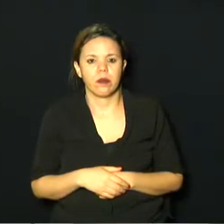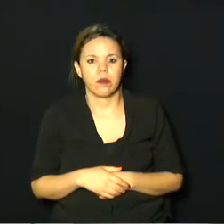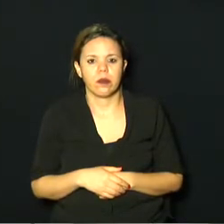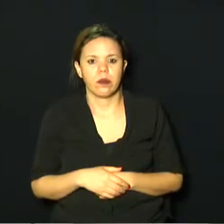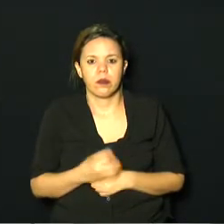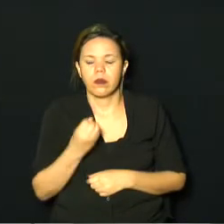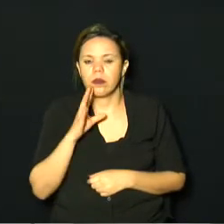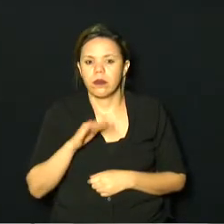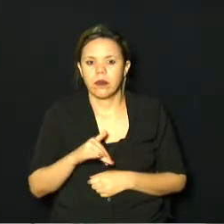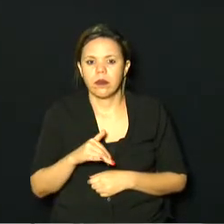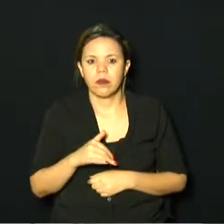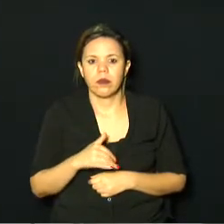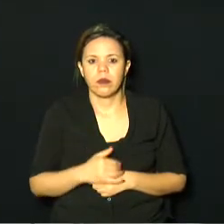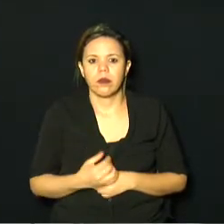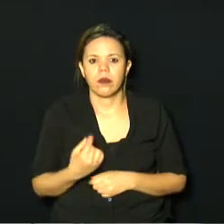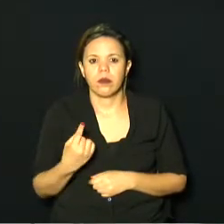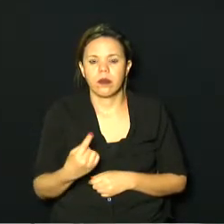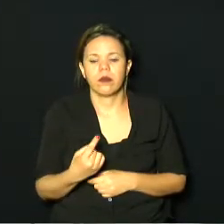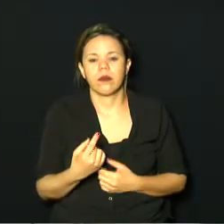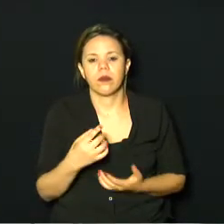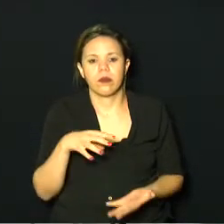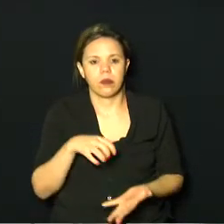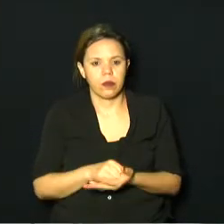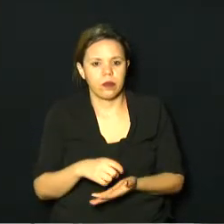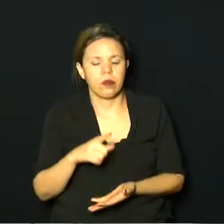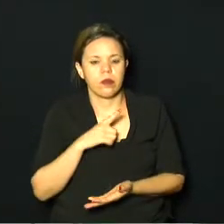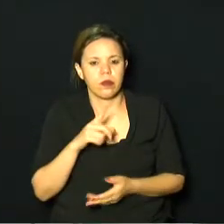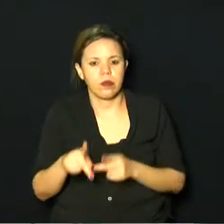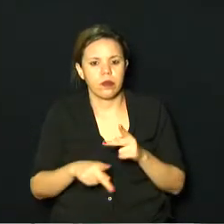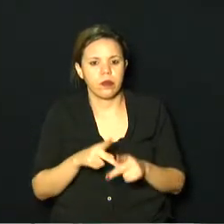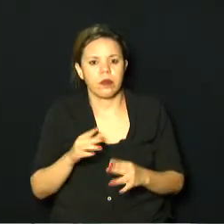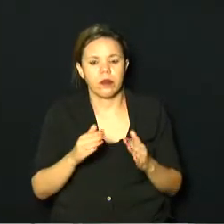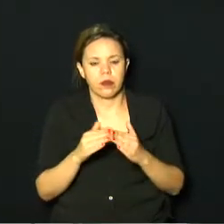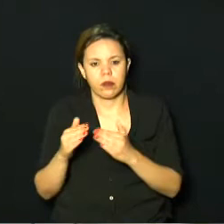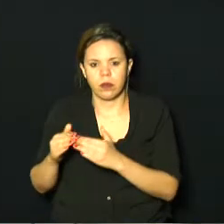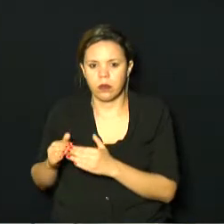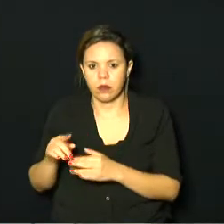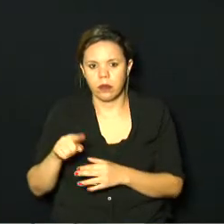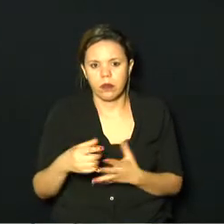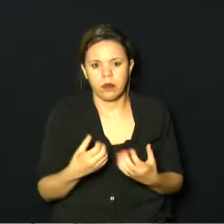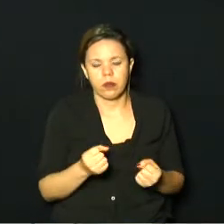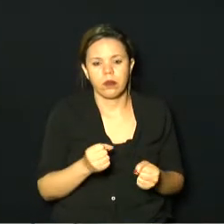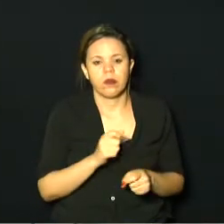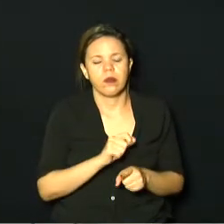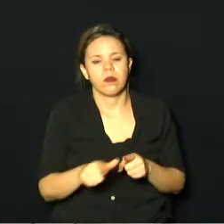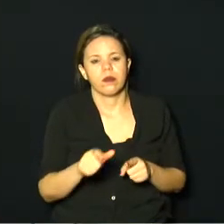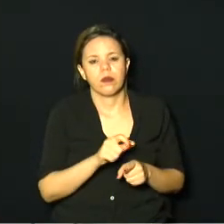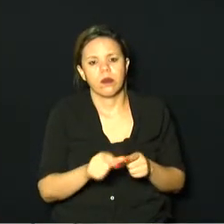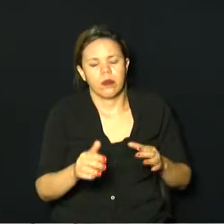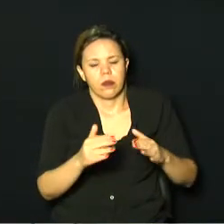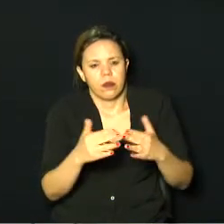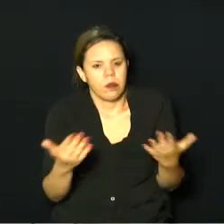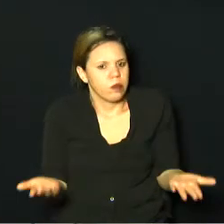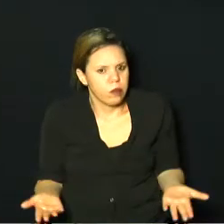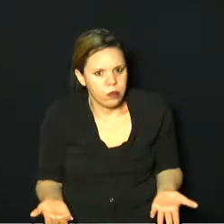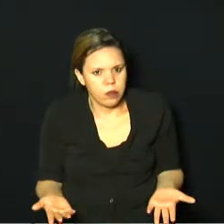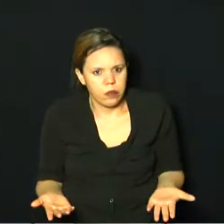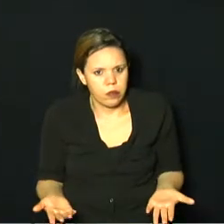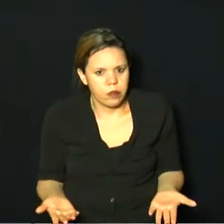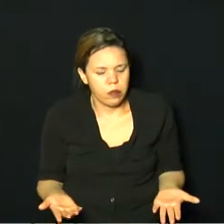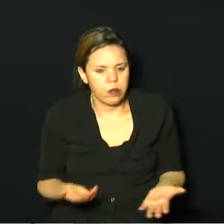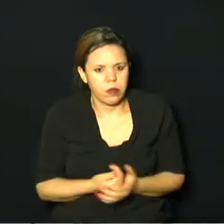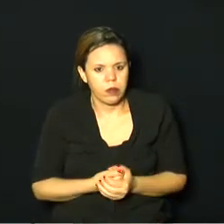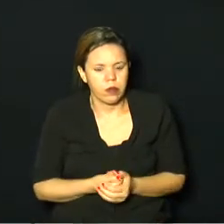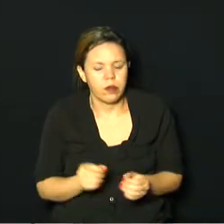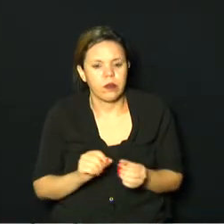Boa tarde. Dada a existência de um cadastro de moradores para contemplação de auxílio moradia /aluguel, que